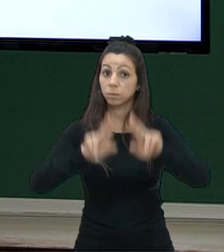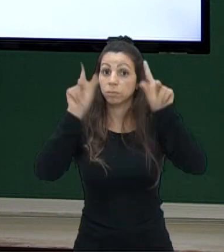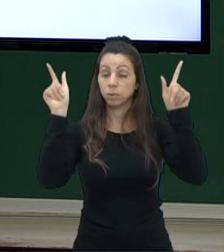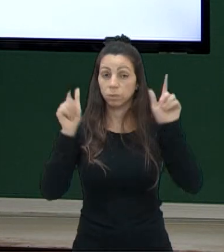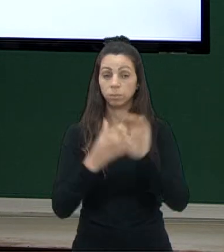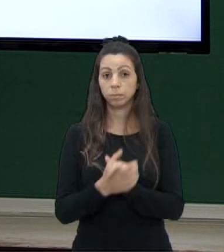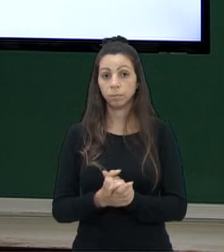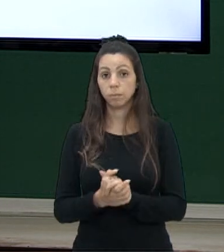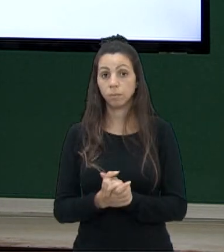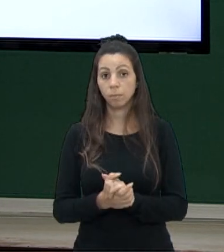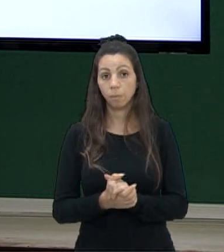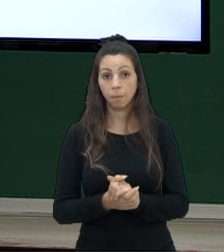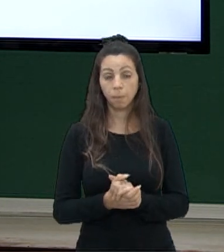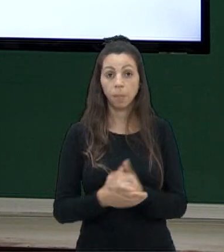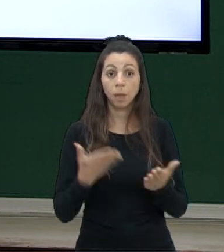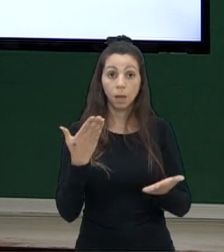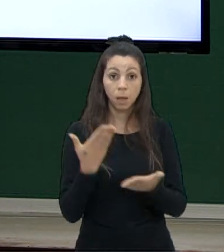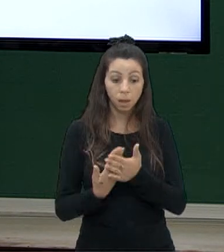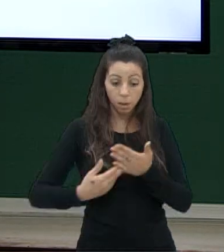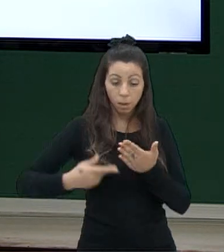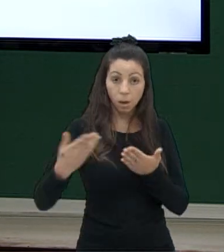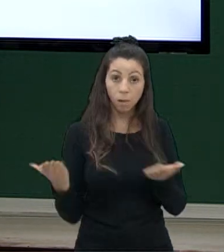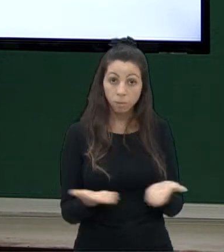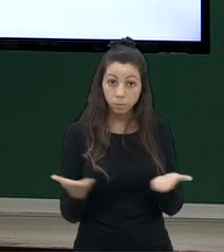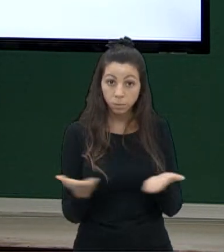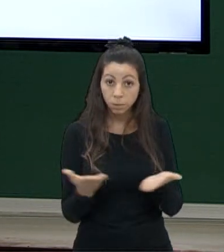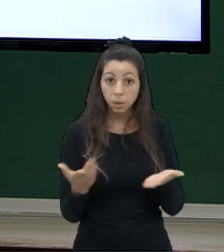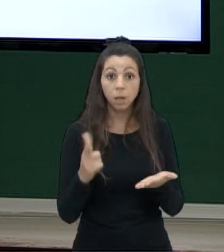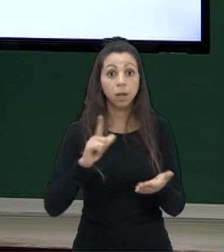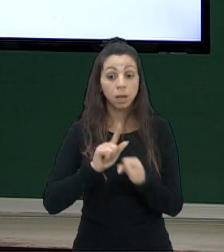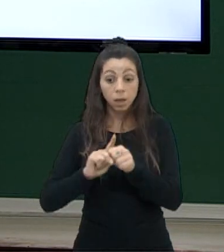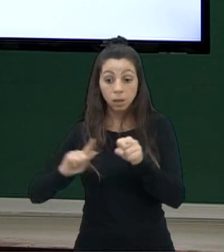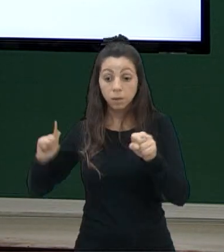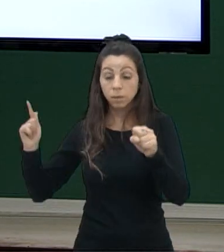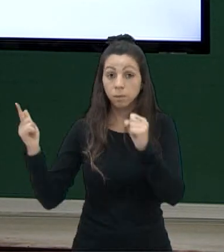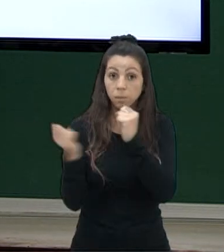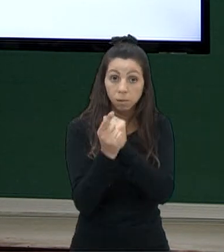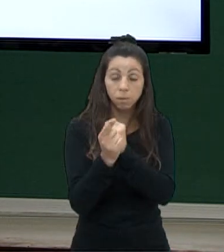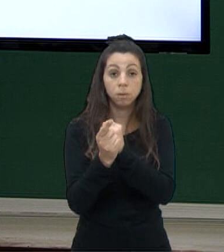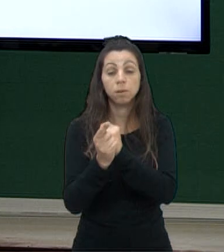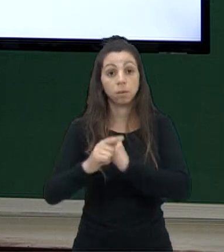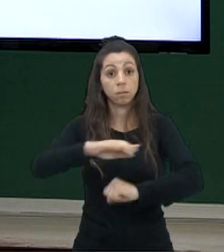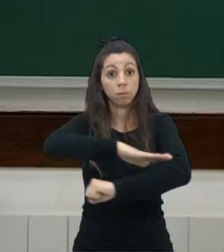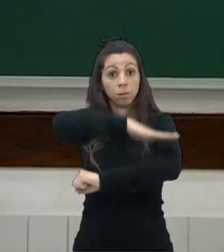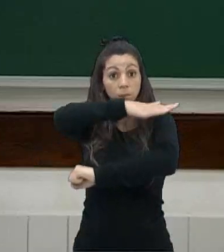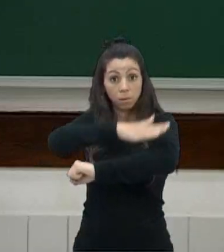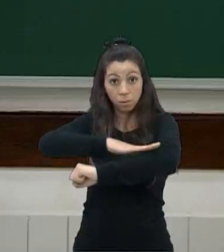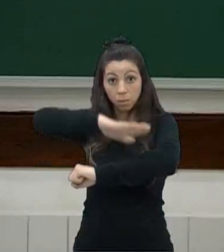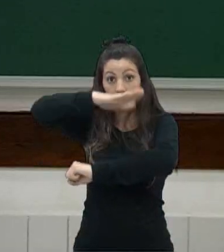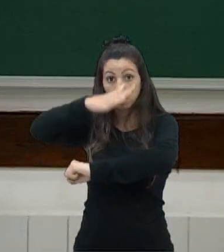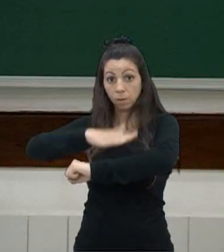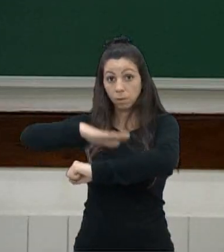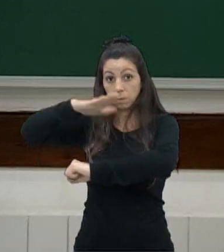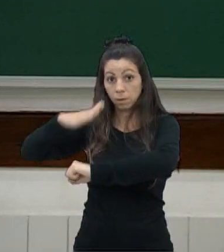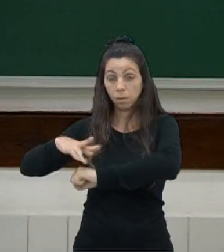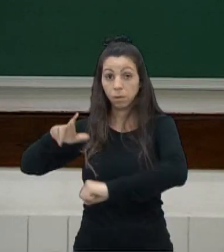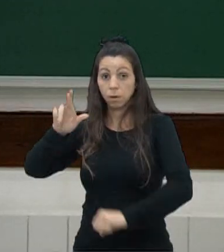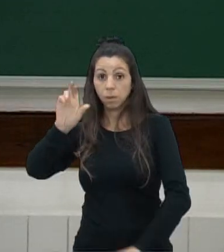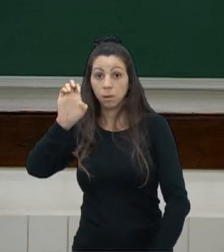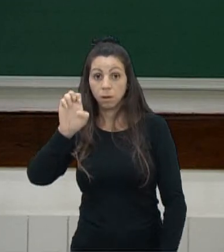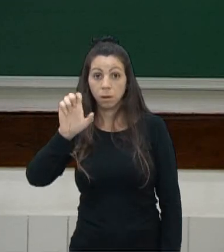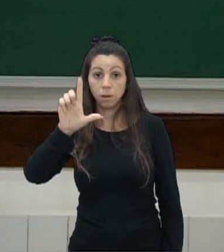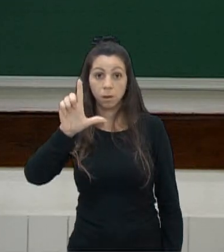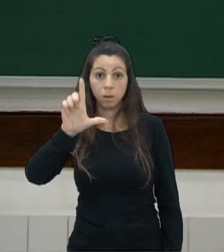nossa aula de hoje trata sobre as bacias geológicas, então estamos falando do relevo. Dando continuidade à nossa